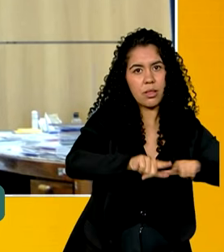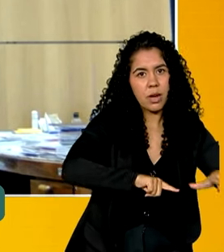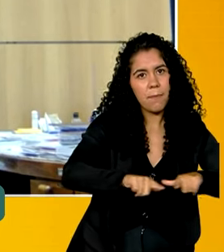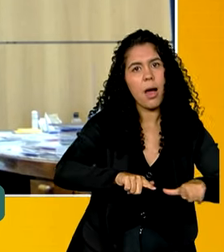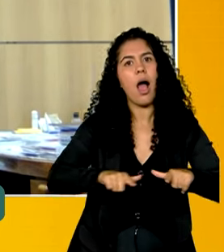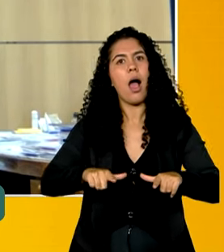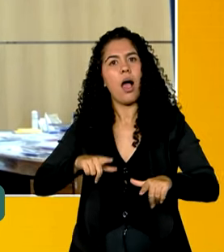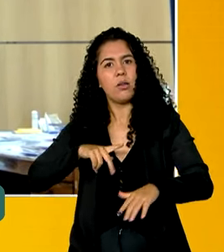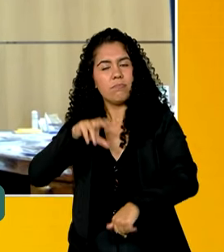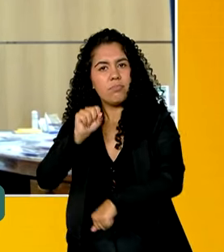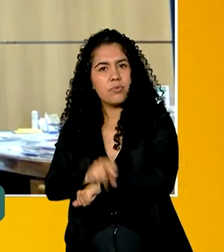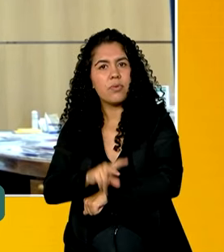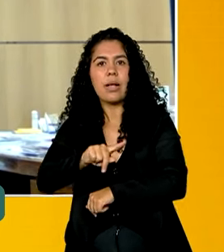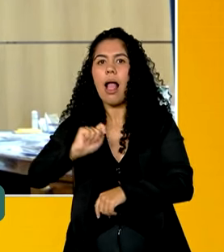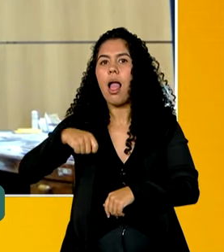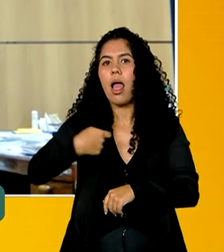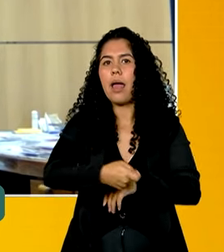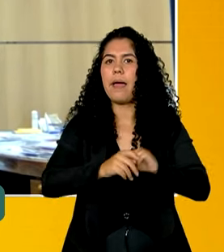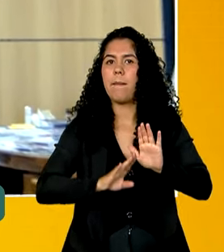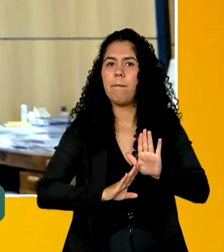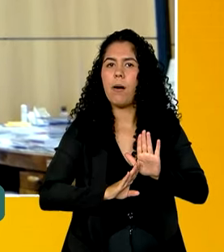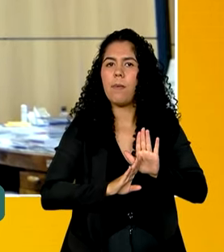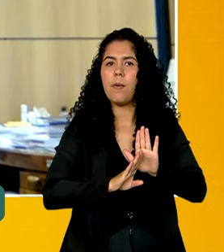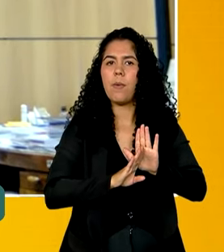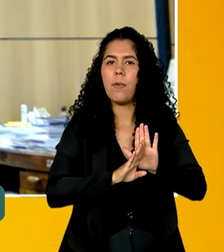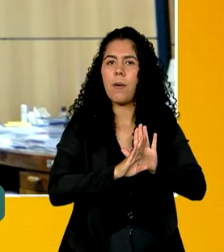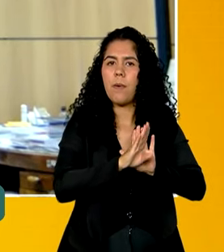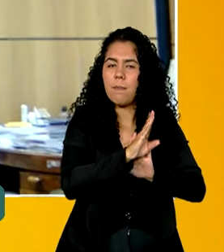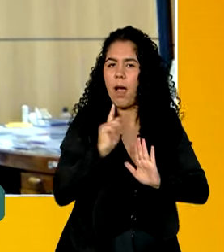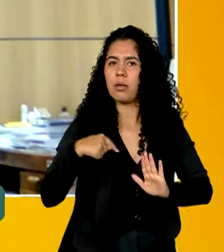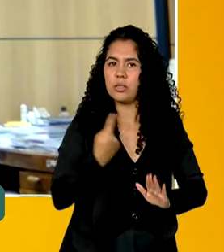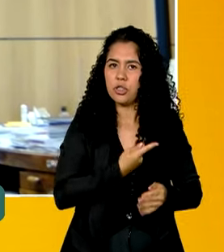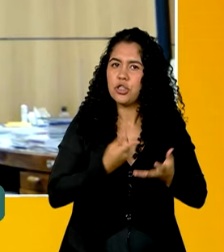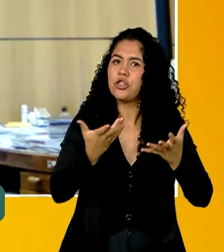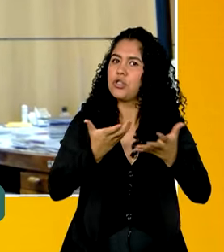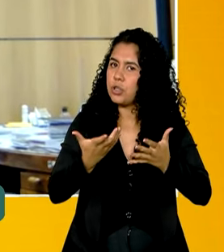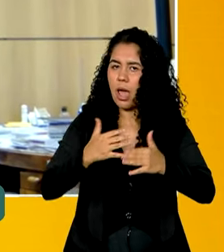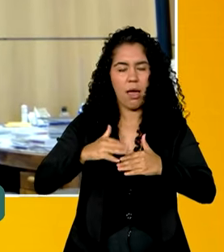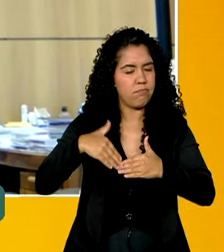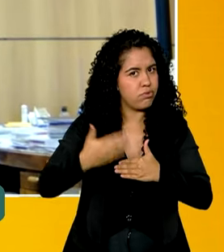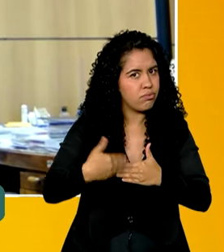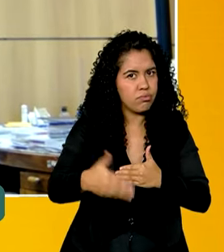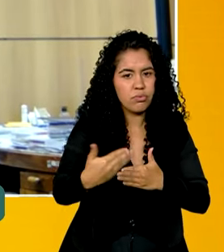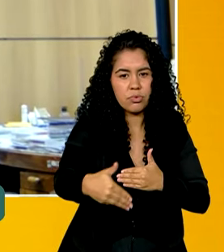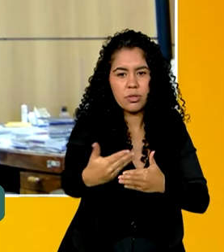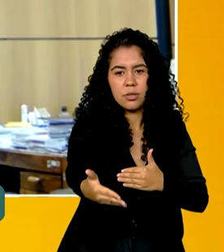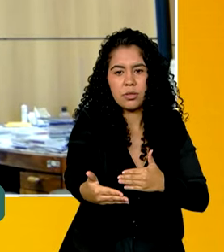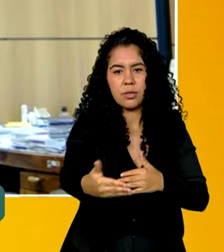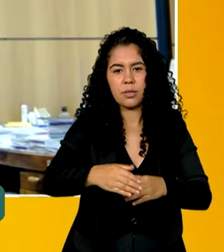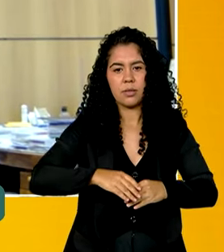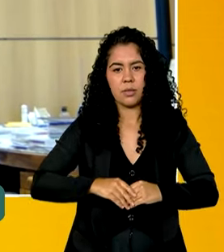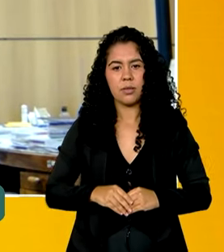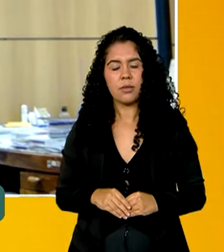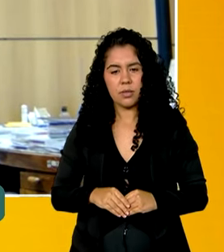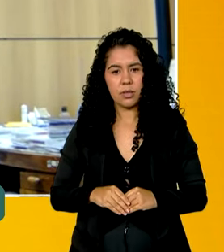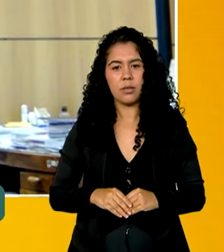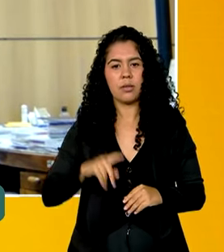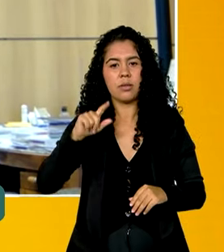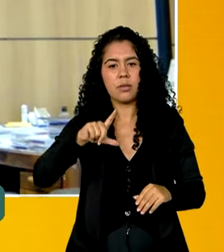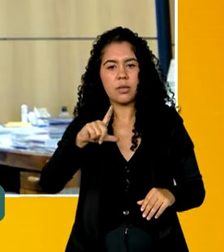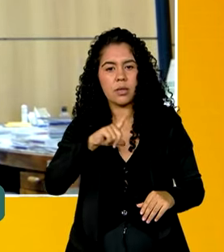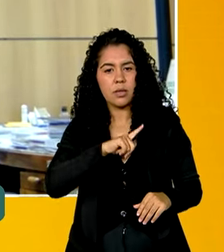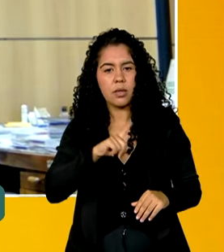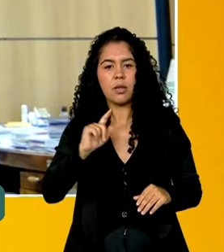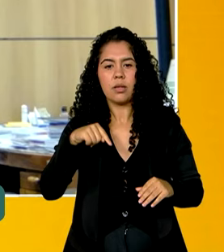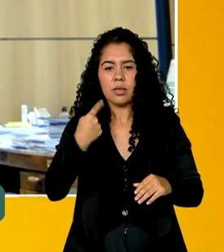é um processo de crescimento que nós queremos fazer continuamente. Nós temos uma das taxas